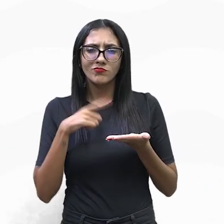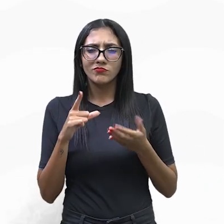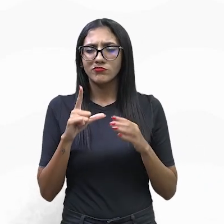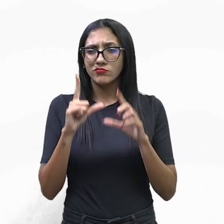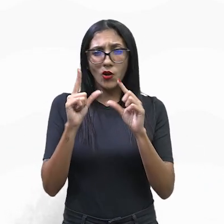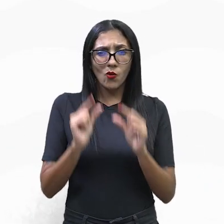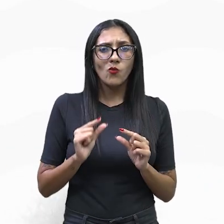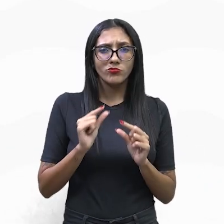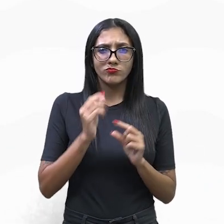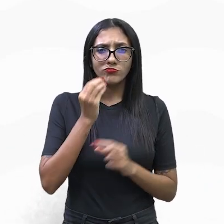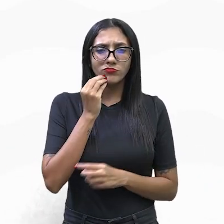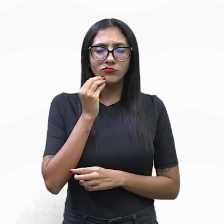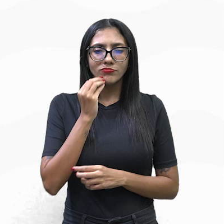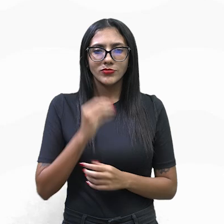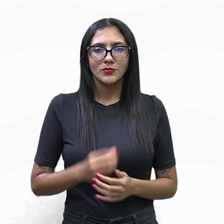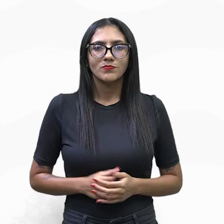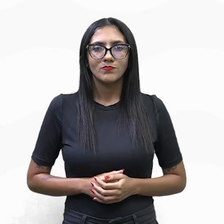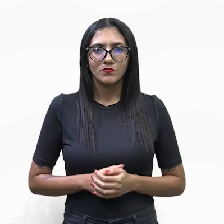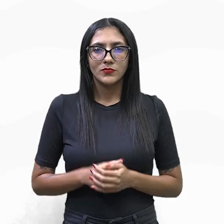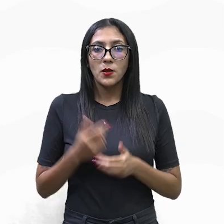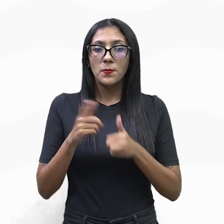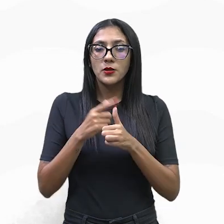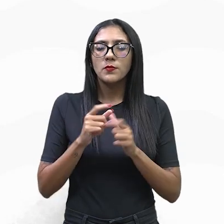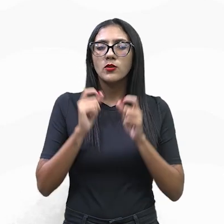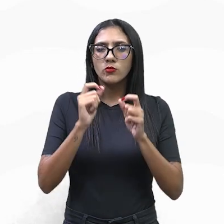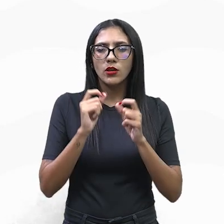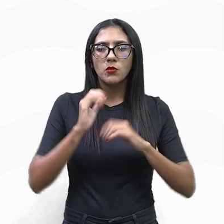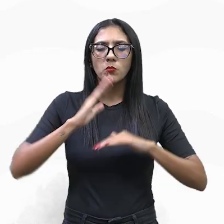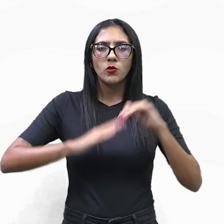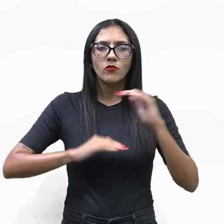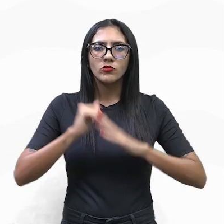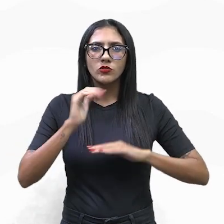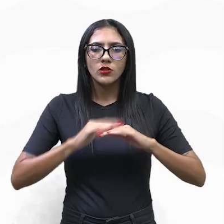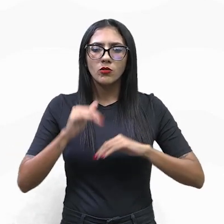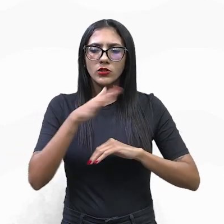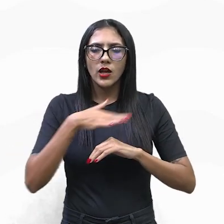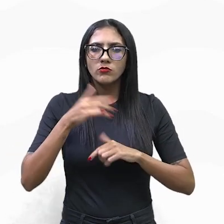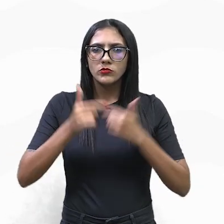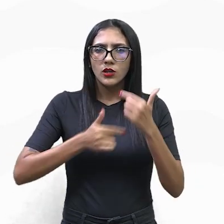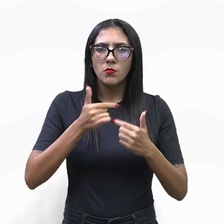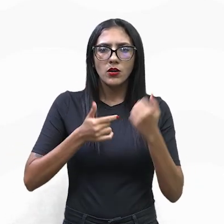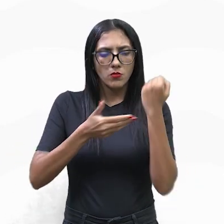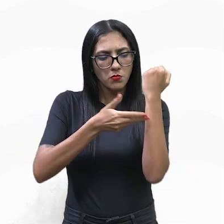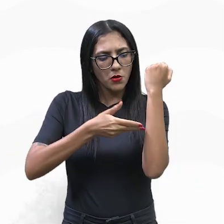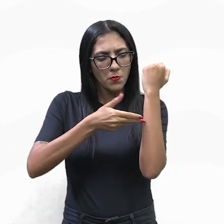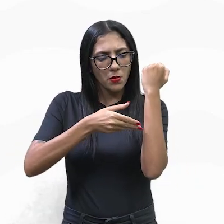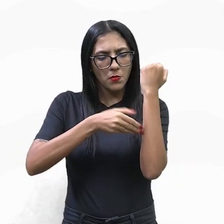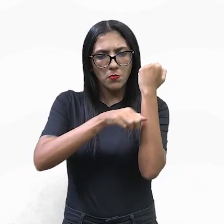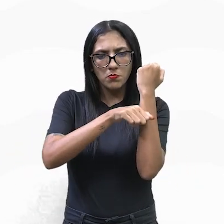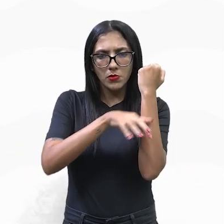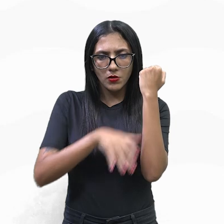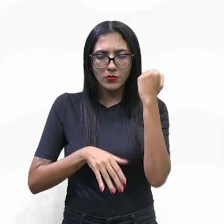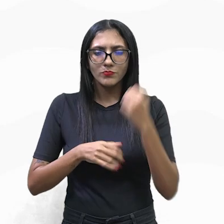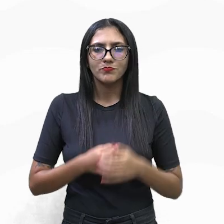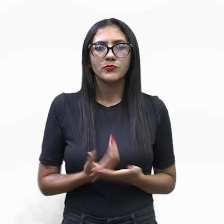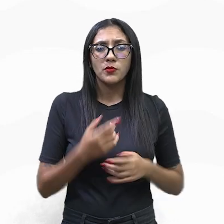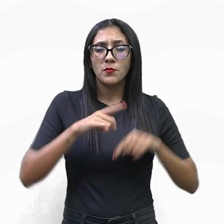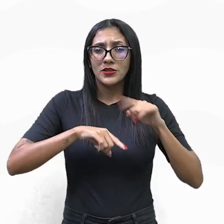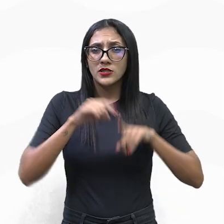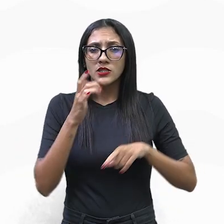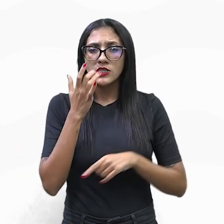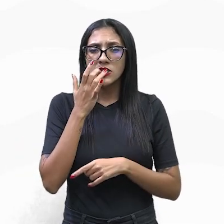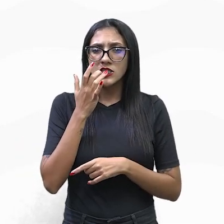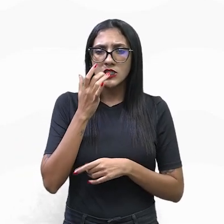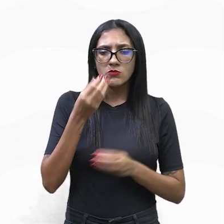amazônica. Pessoal, uma delas é o seringueiro tradicional, tá bom? Por quê? Com a queda do preço da borracha natural e a concorrência com